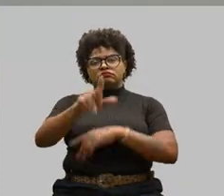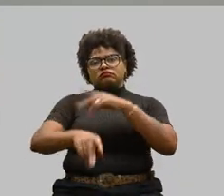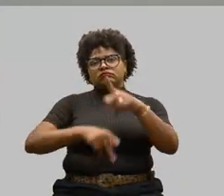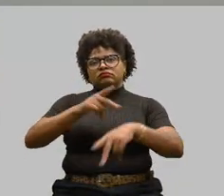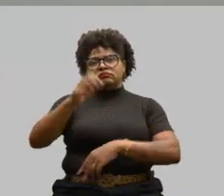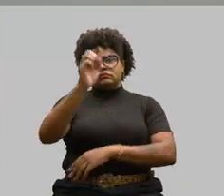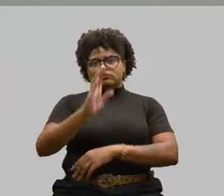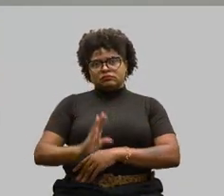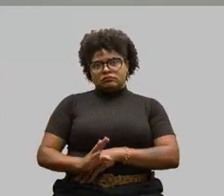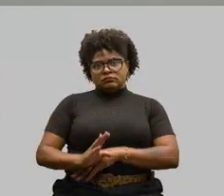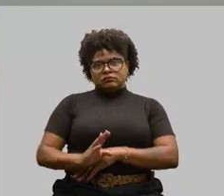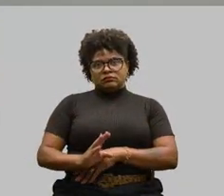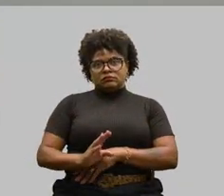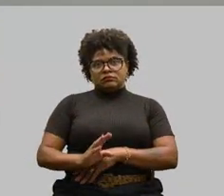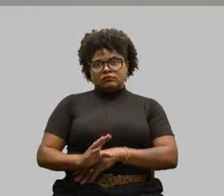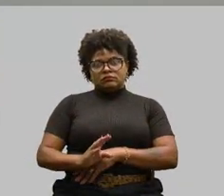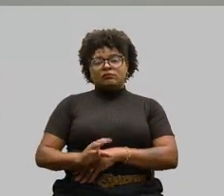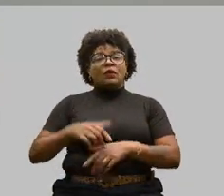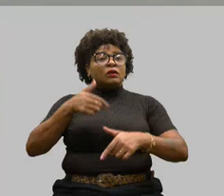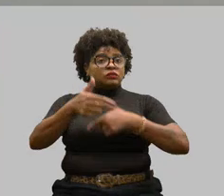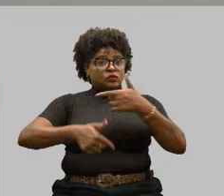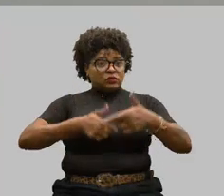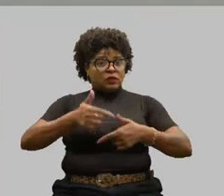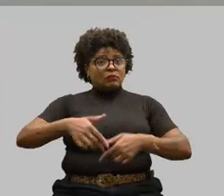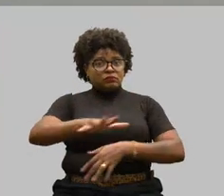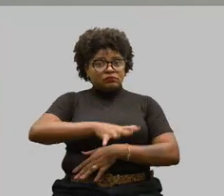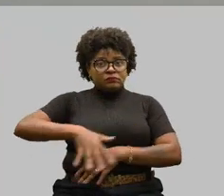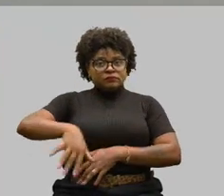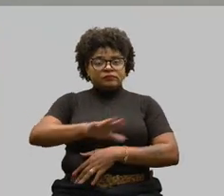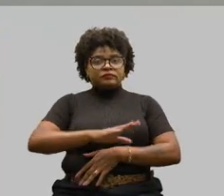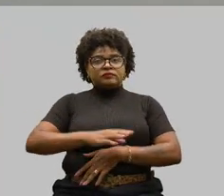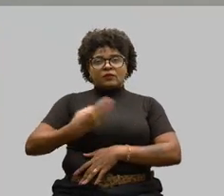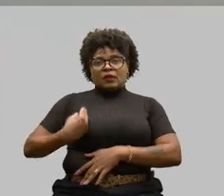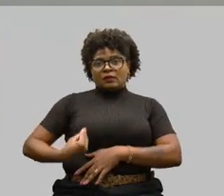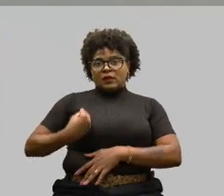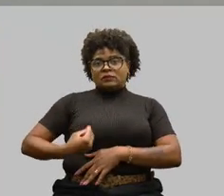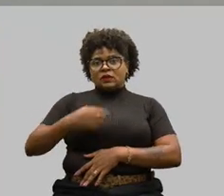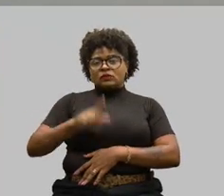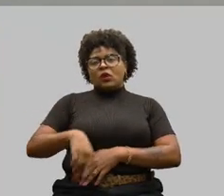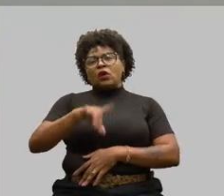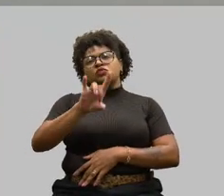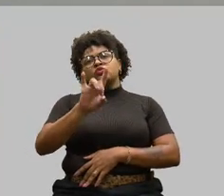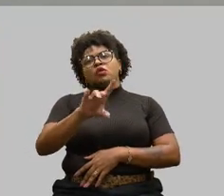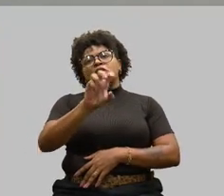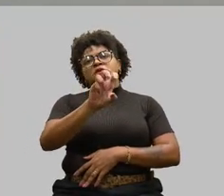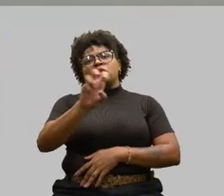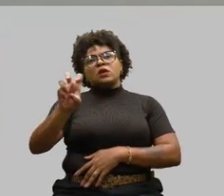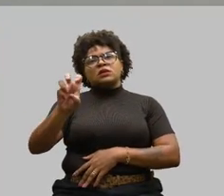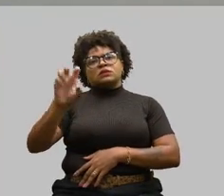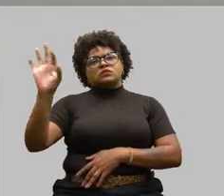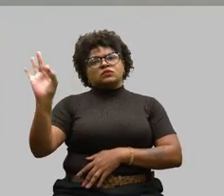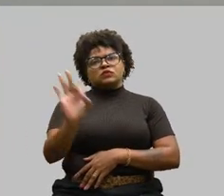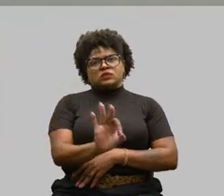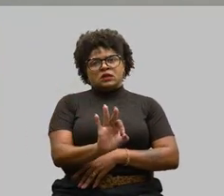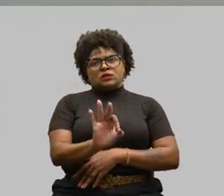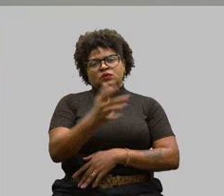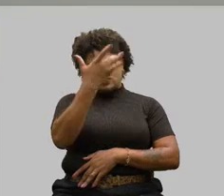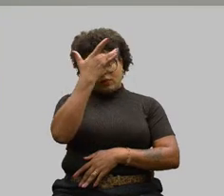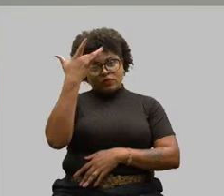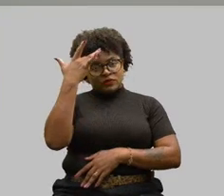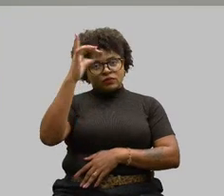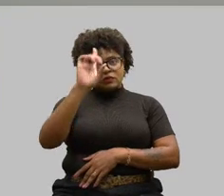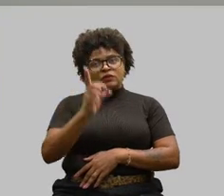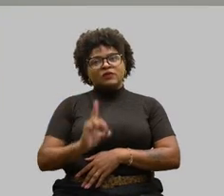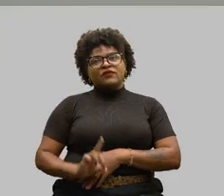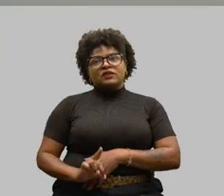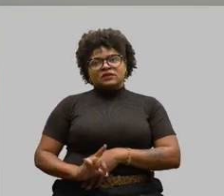etário no mercado de trabalho a taxa de participação é de apenas 55% das pessoas com